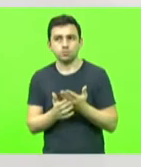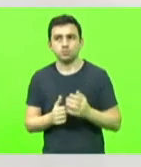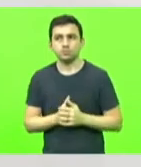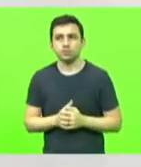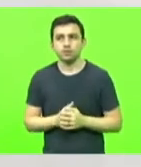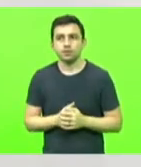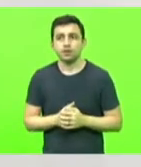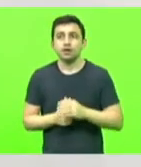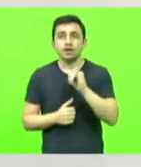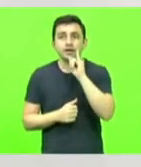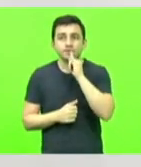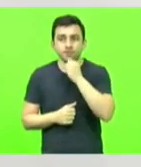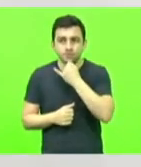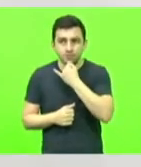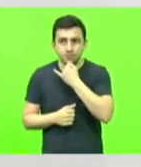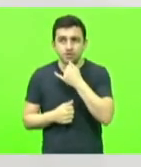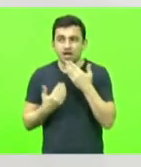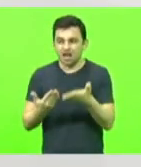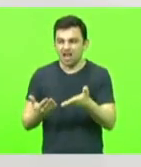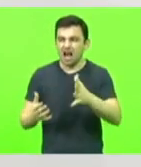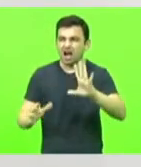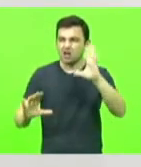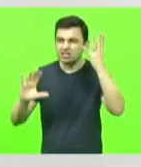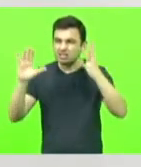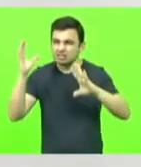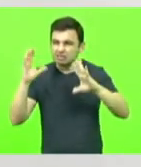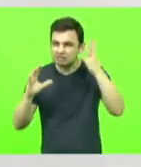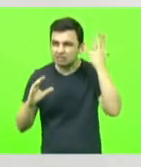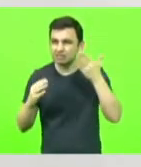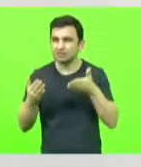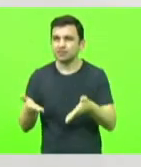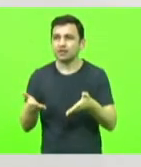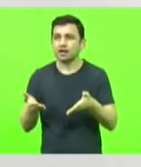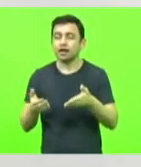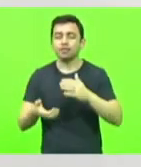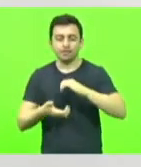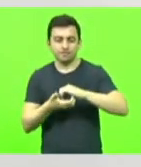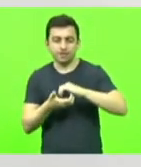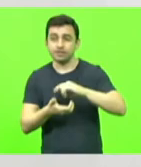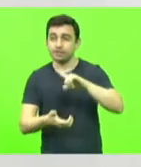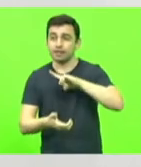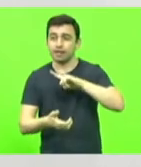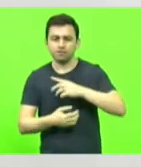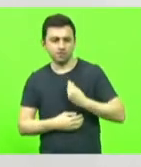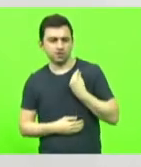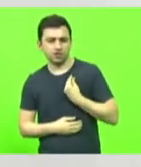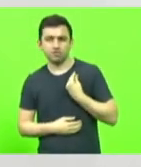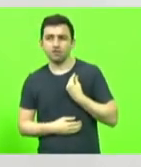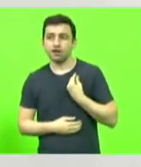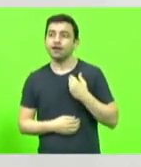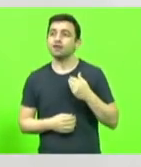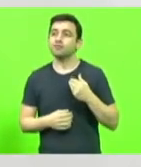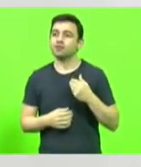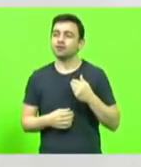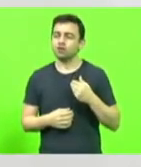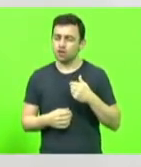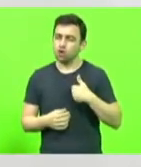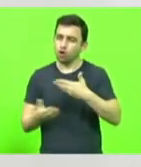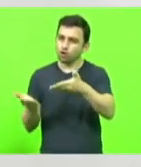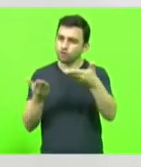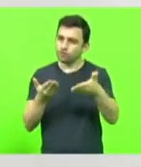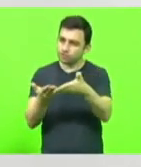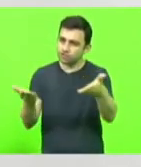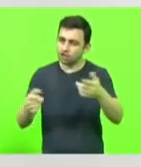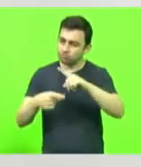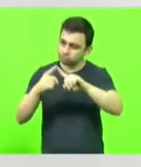Infelizmente, é apenas na hora do desastre que a grande maioria se lembra de uma defesa civil municipal. Convido os senhores e as senhoras a conhecer e dialogar com as